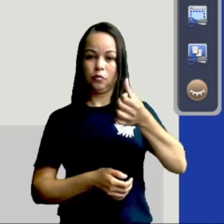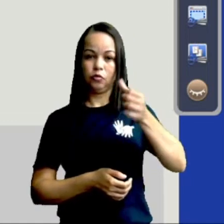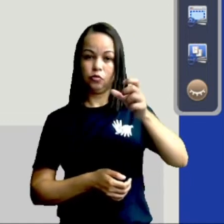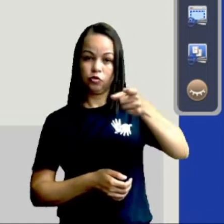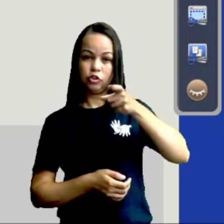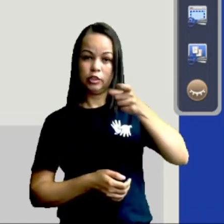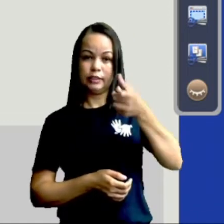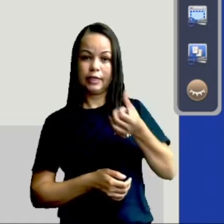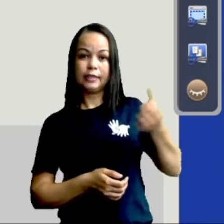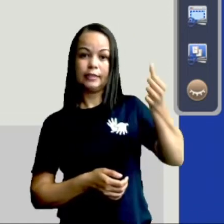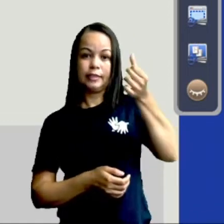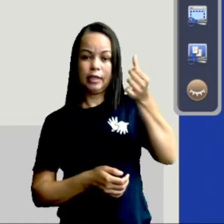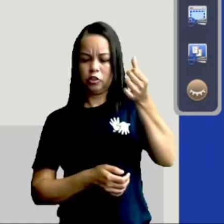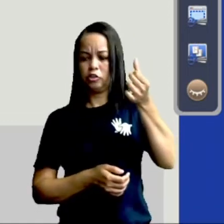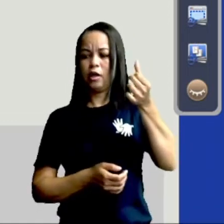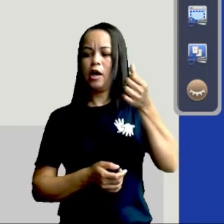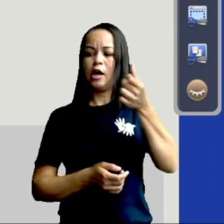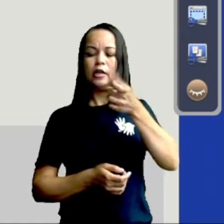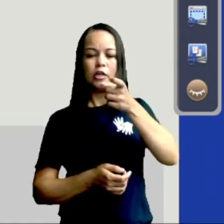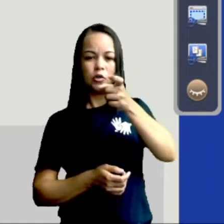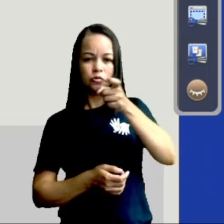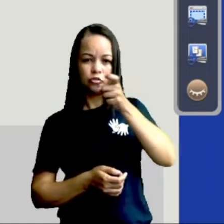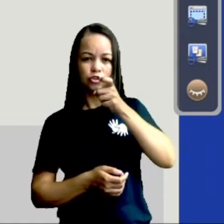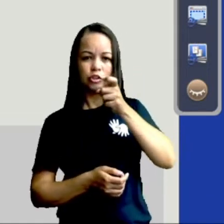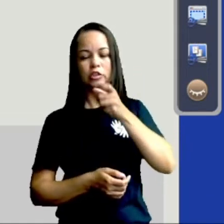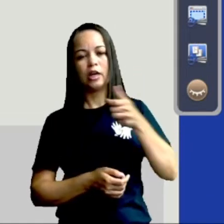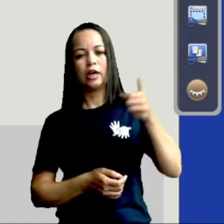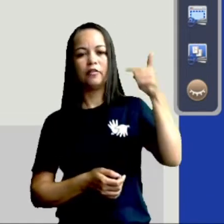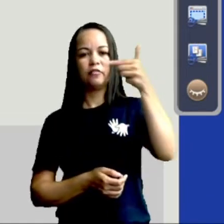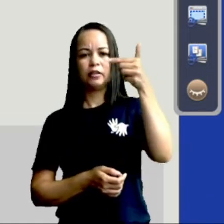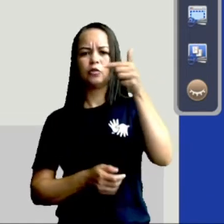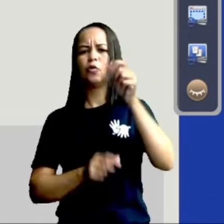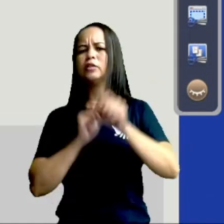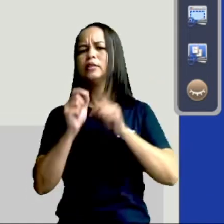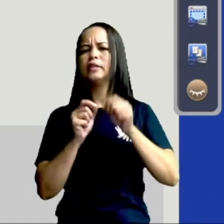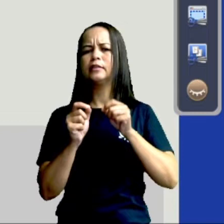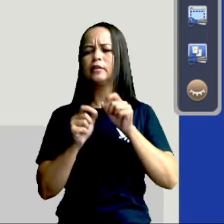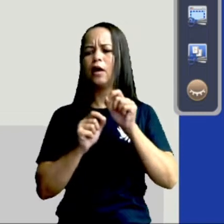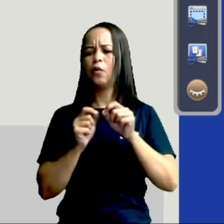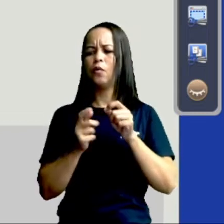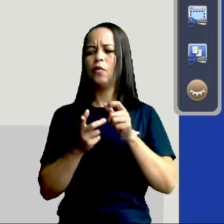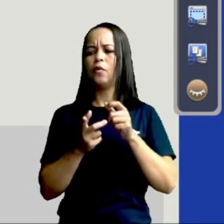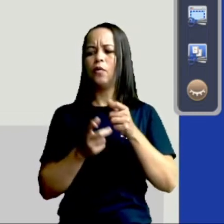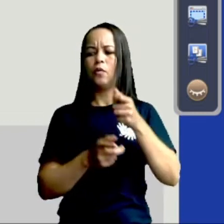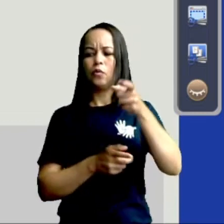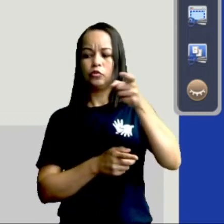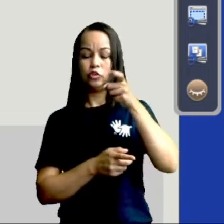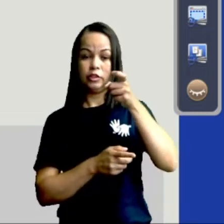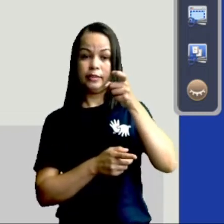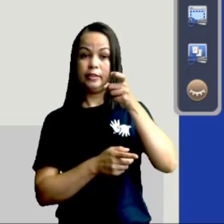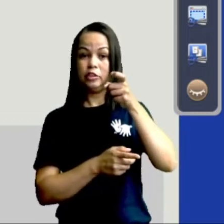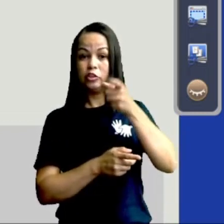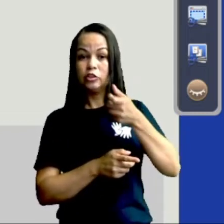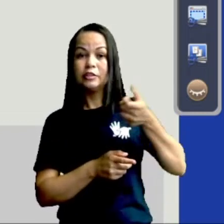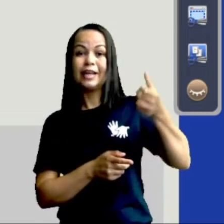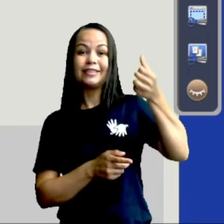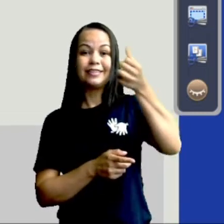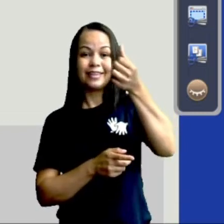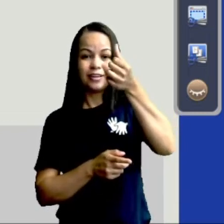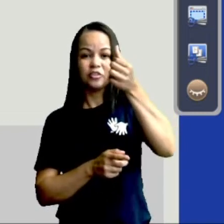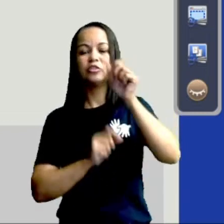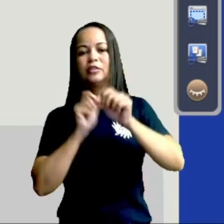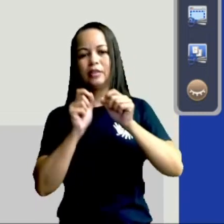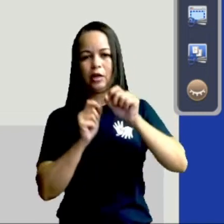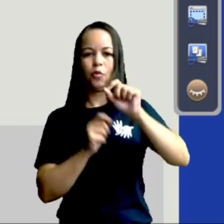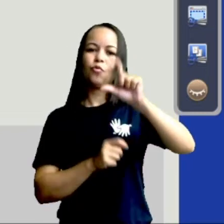sexta e o x elevado a 2. Maior expoente 6, temos uma equação de grau 6 ou do sexto grau.